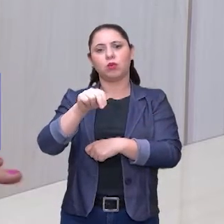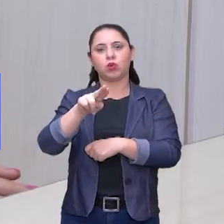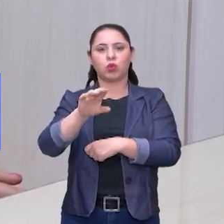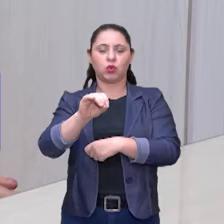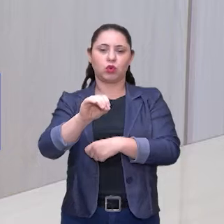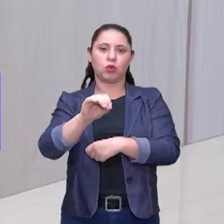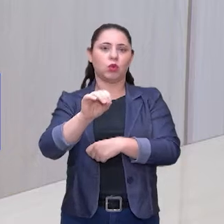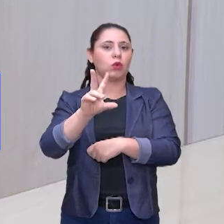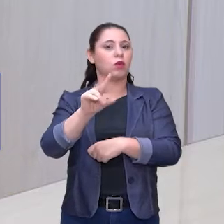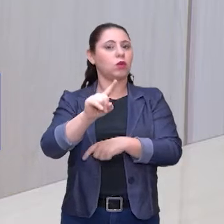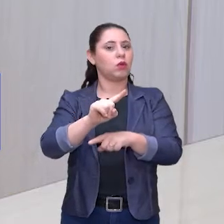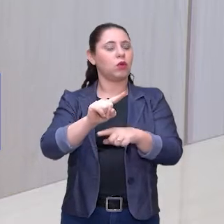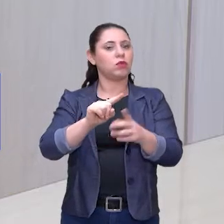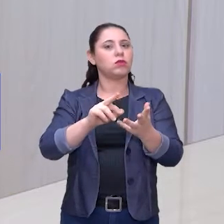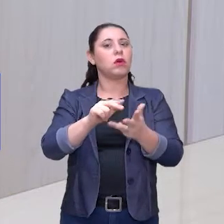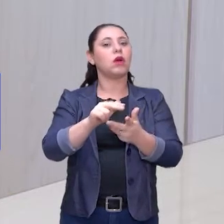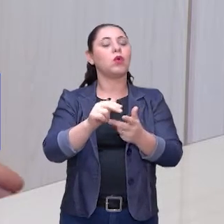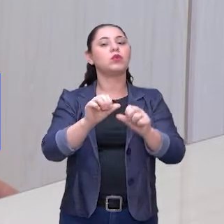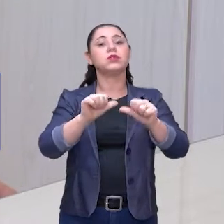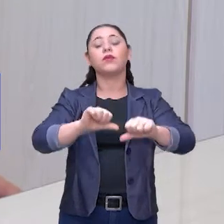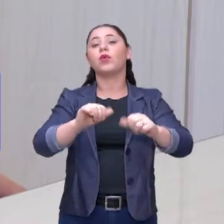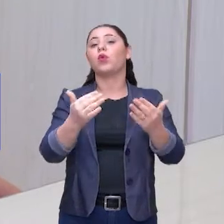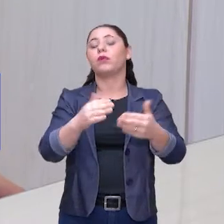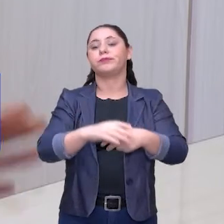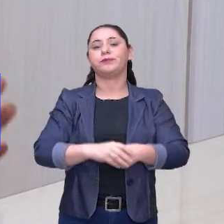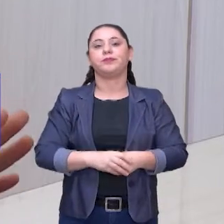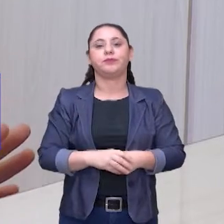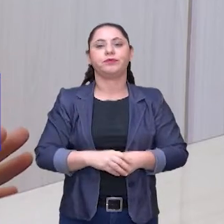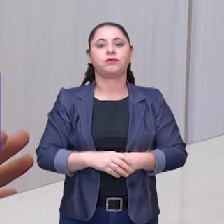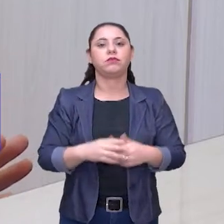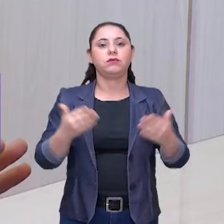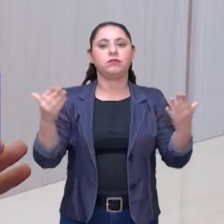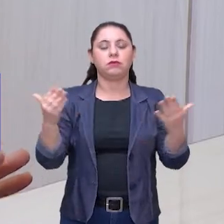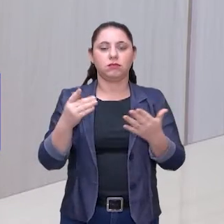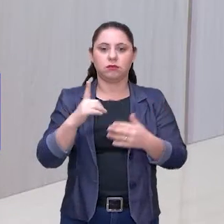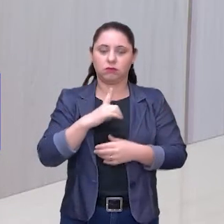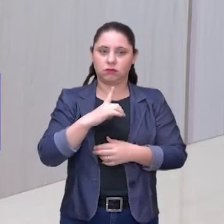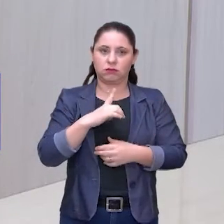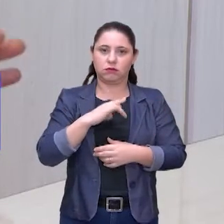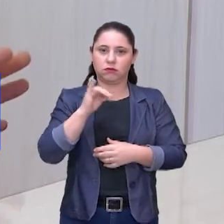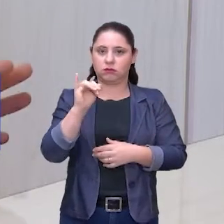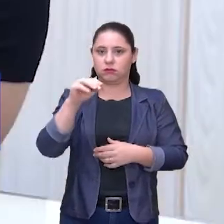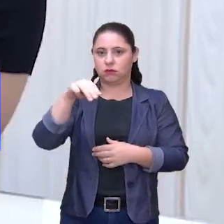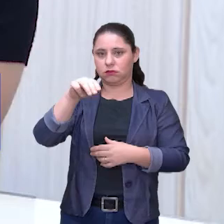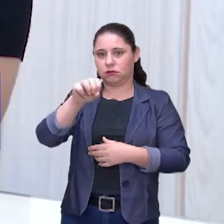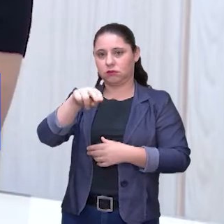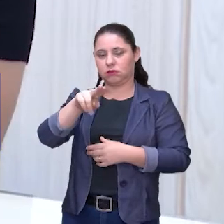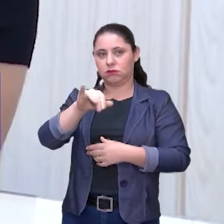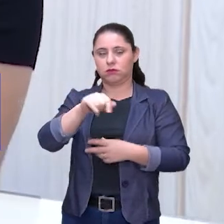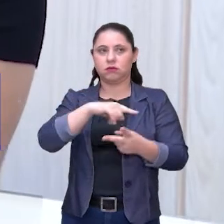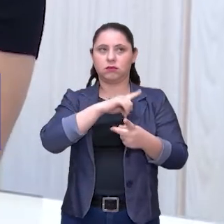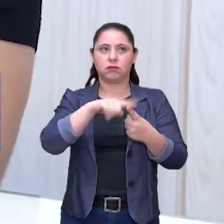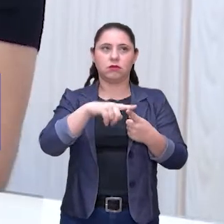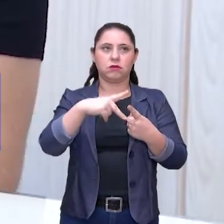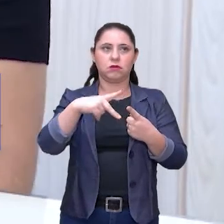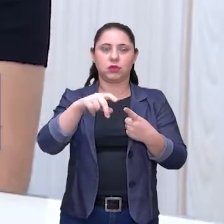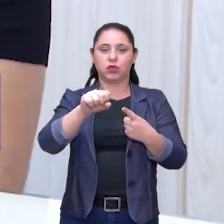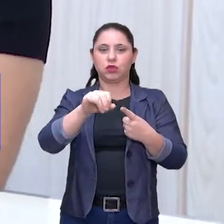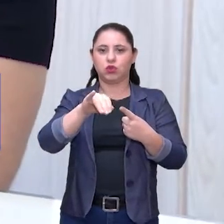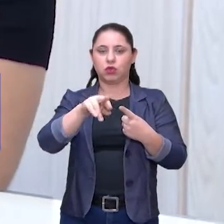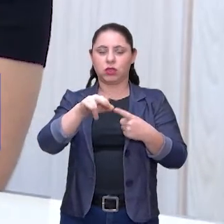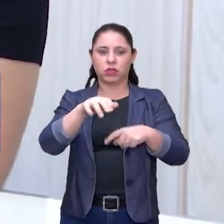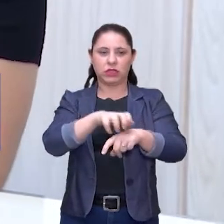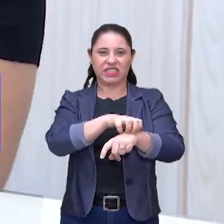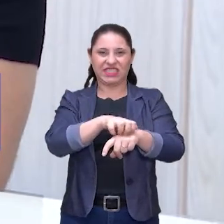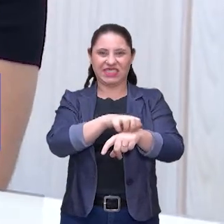da pele, que tem que tomar esse imunobiológico ou não? Existe várias, né? Hoje a gente